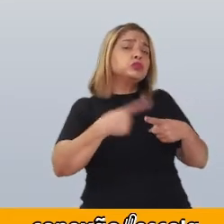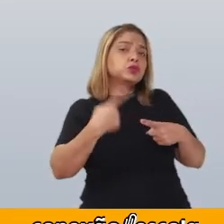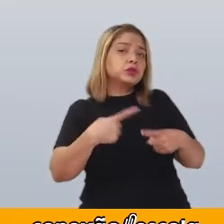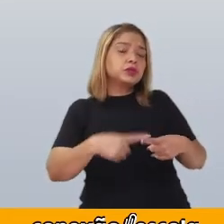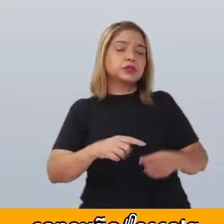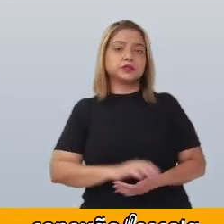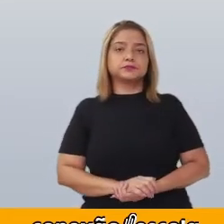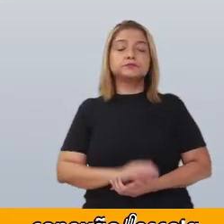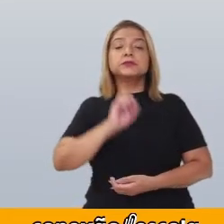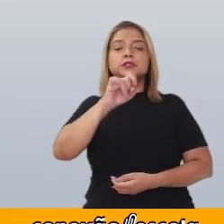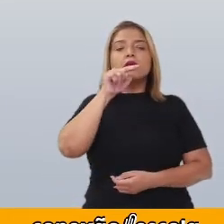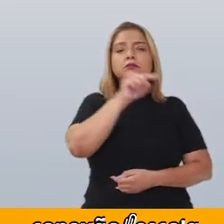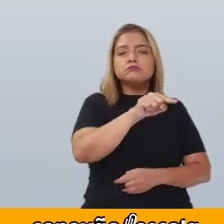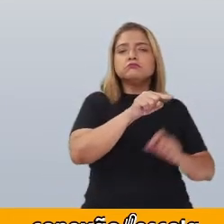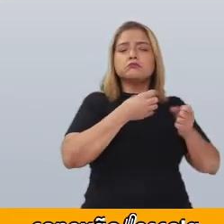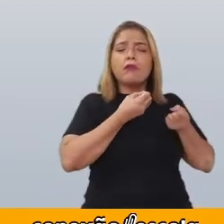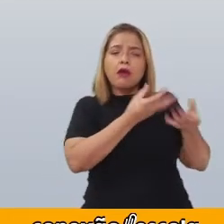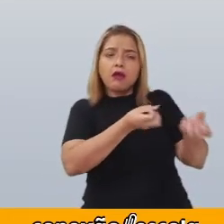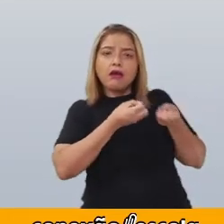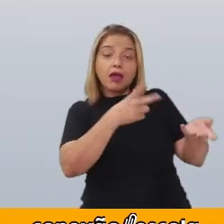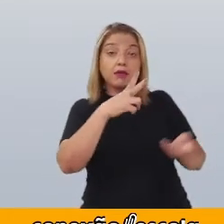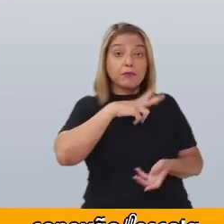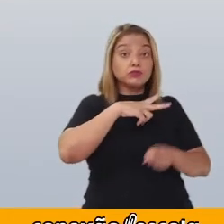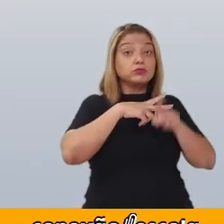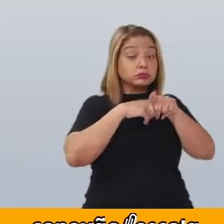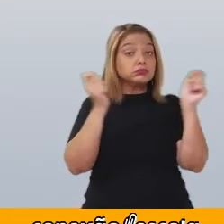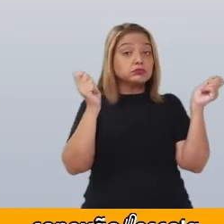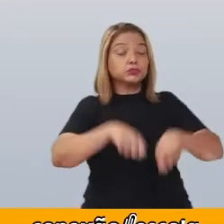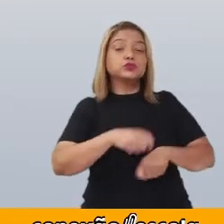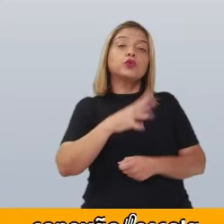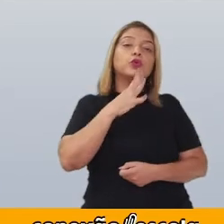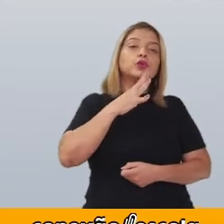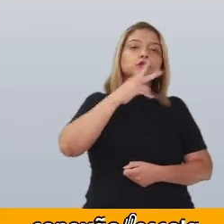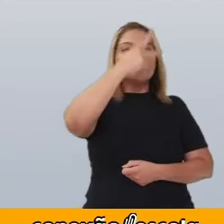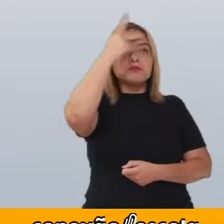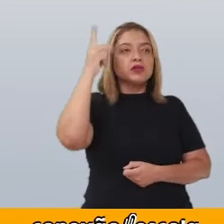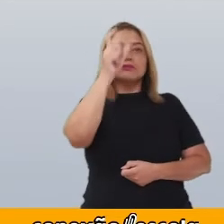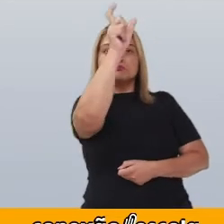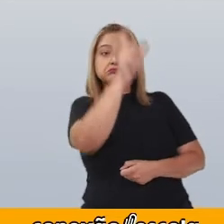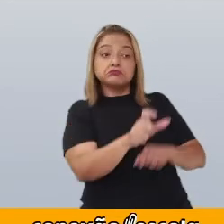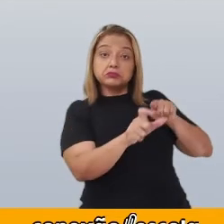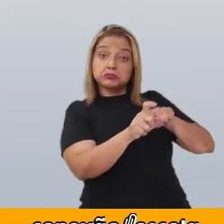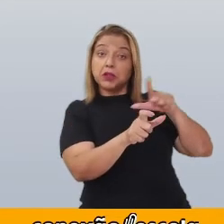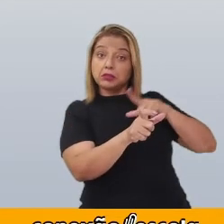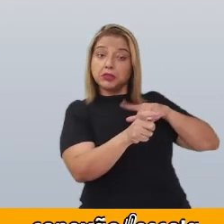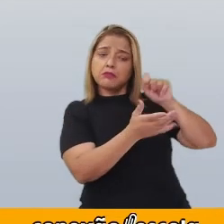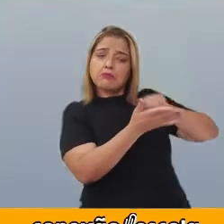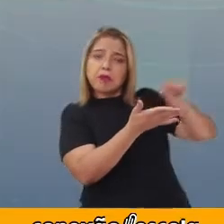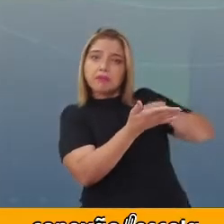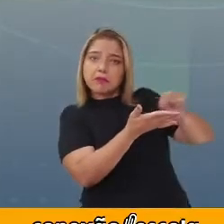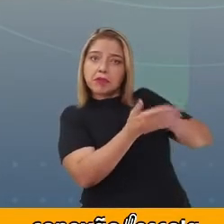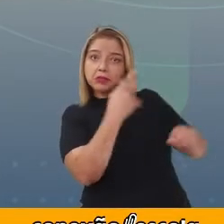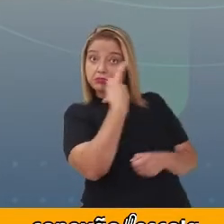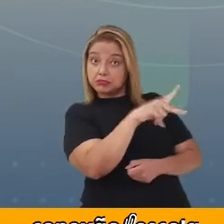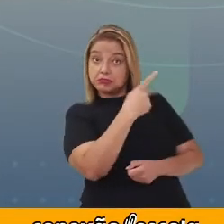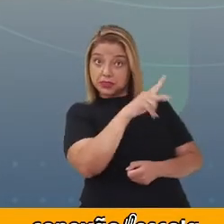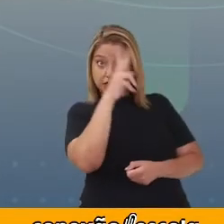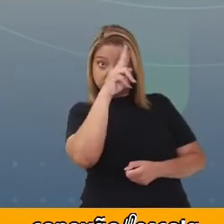Através do relato pessoal, é possível conhecer sobre a pessoa que está narrando a história?